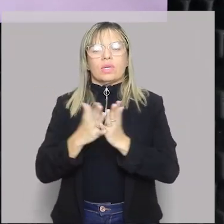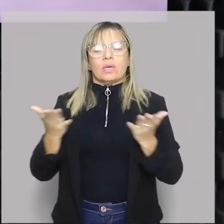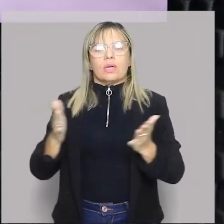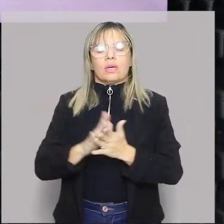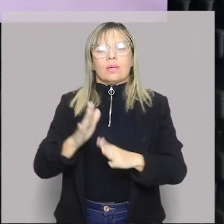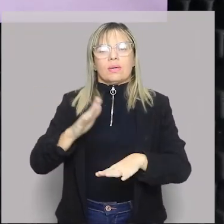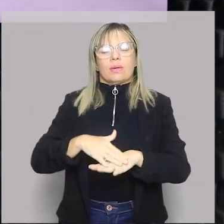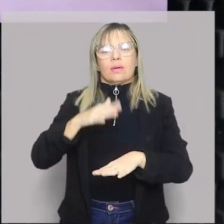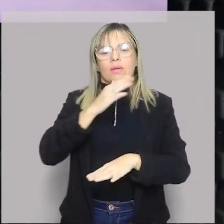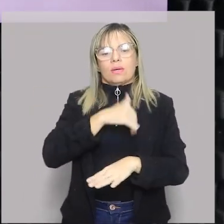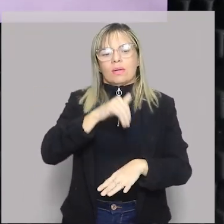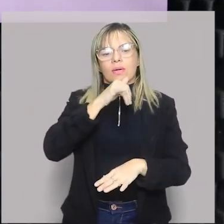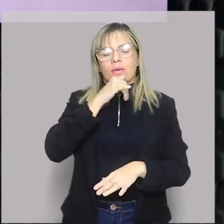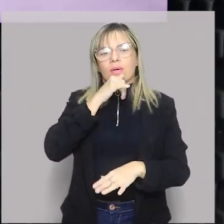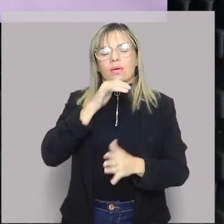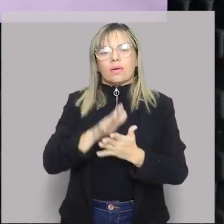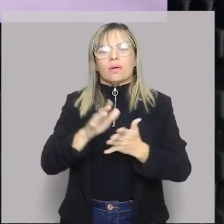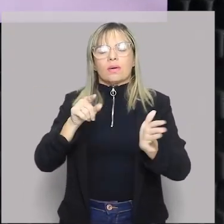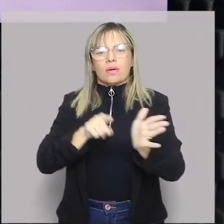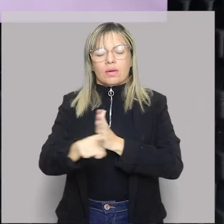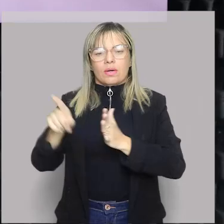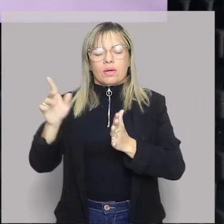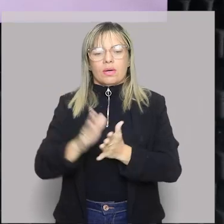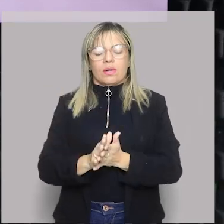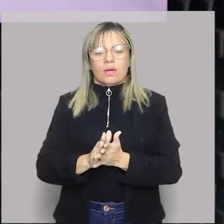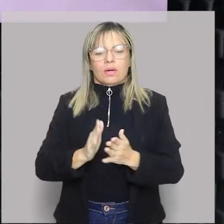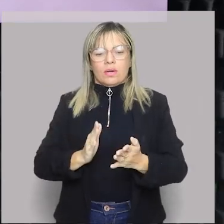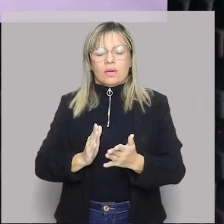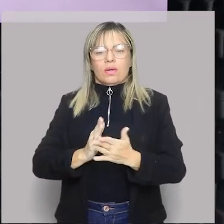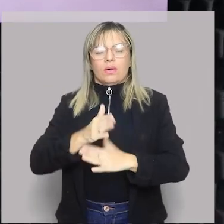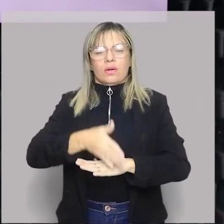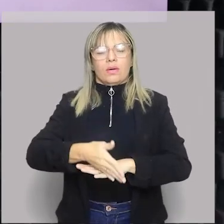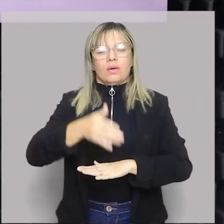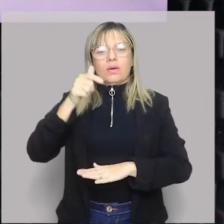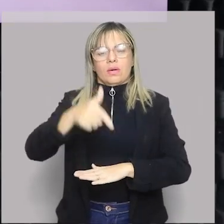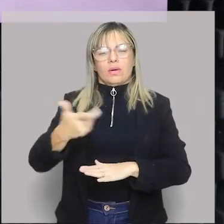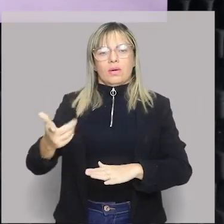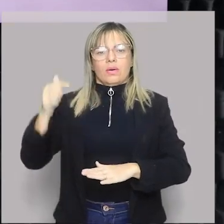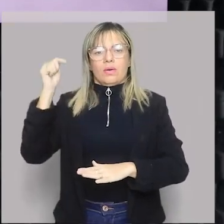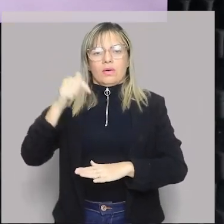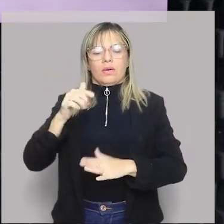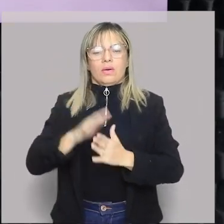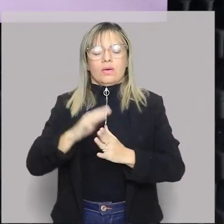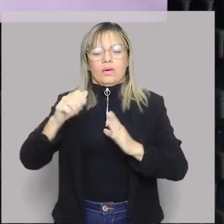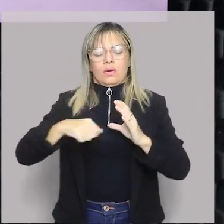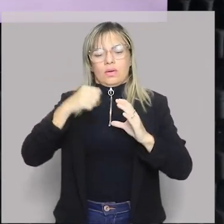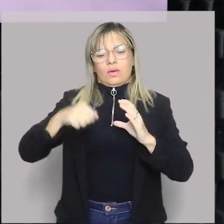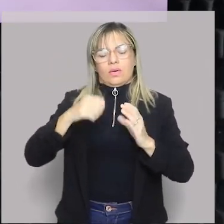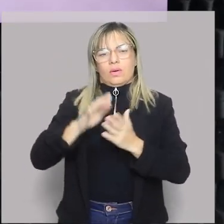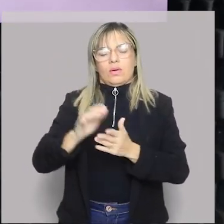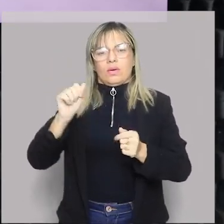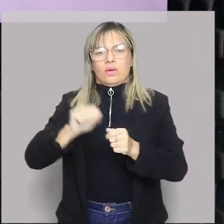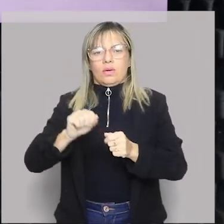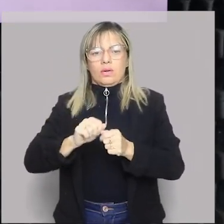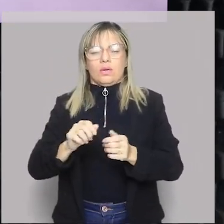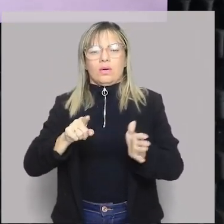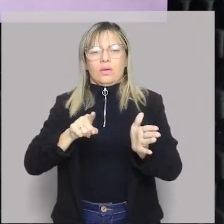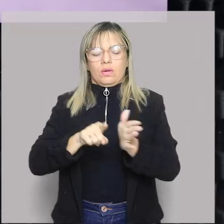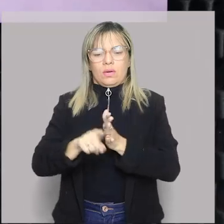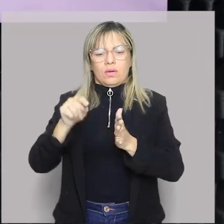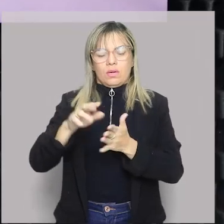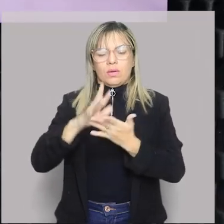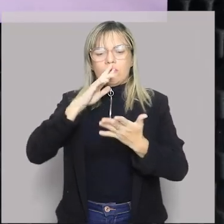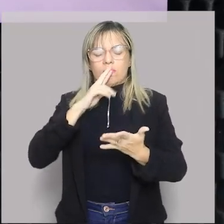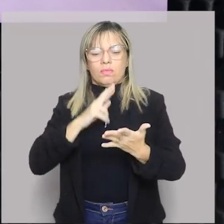E mais questões também. Então, acessem o plano de estudo sobre esse vídeo e façam as questões, ok?